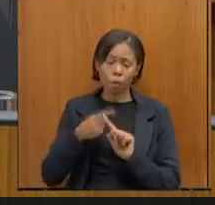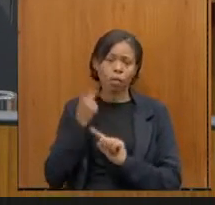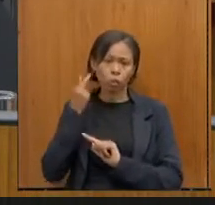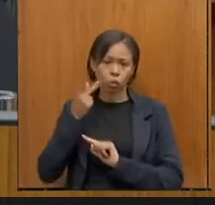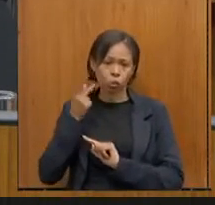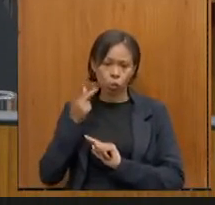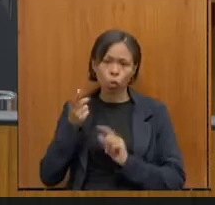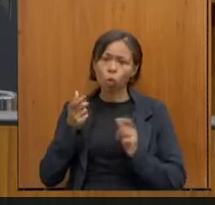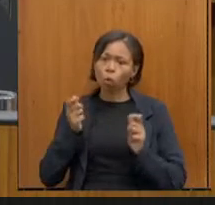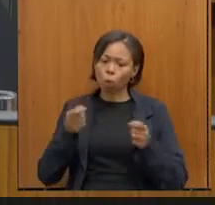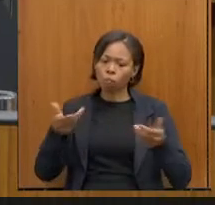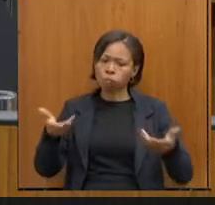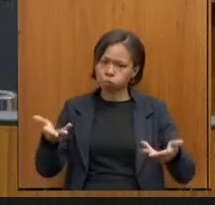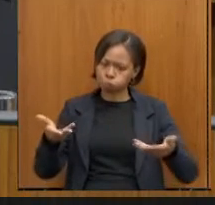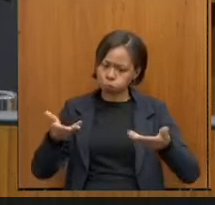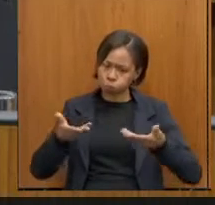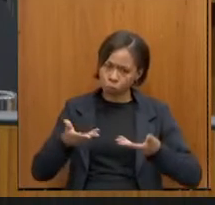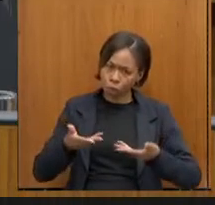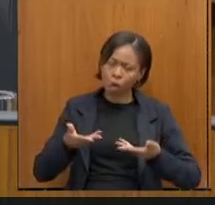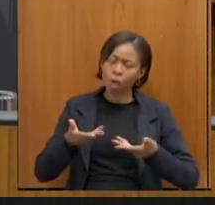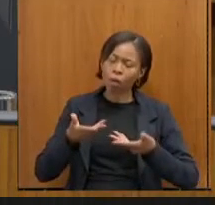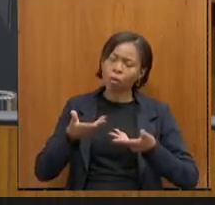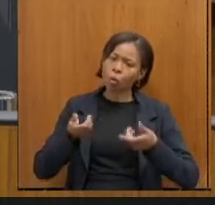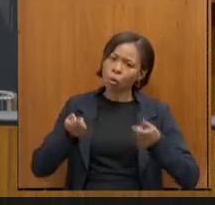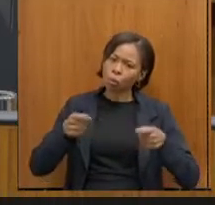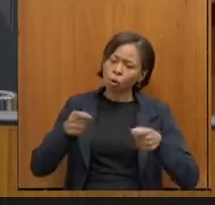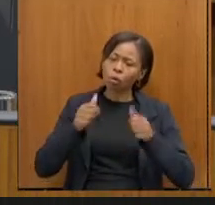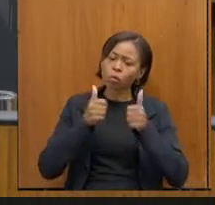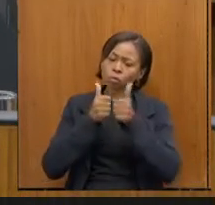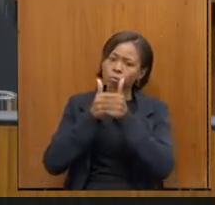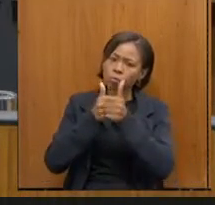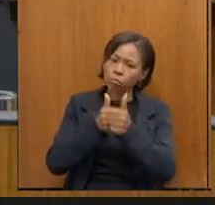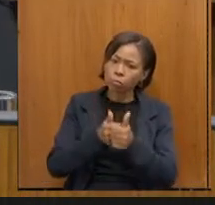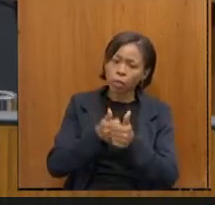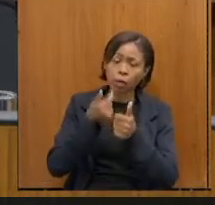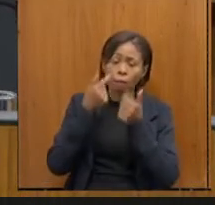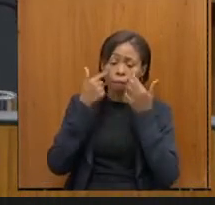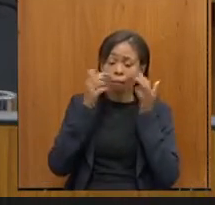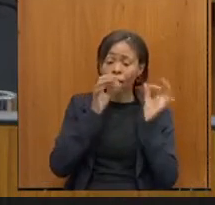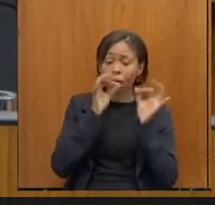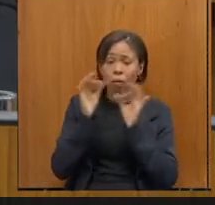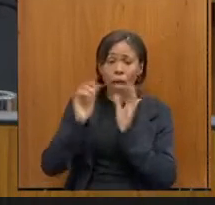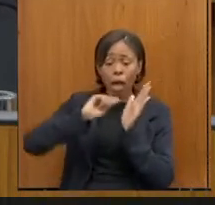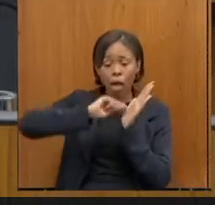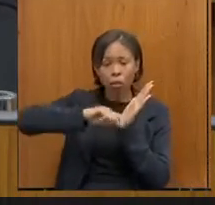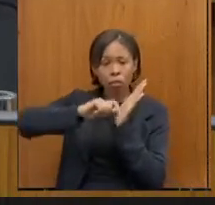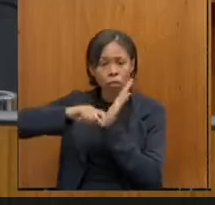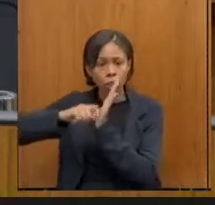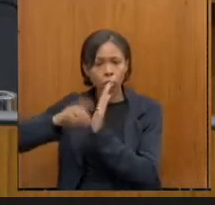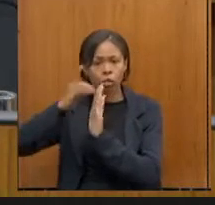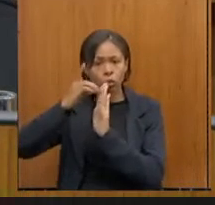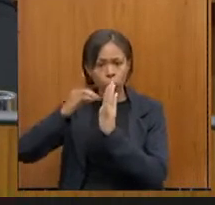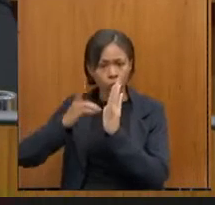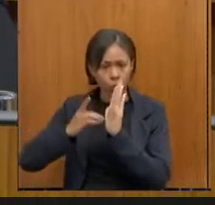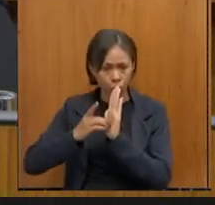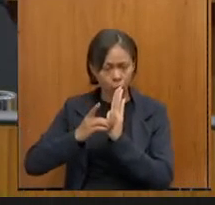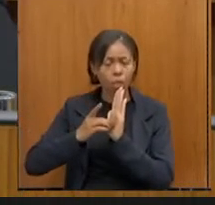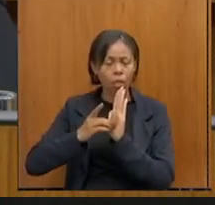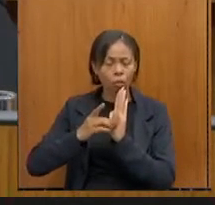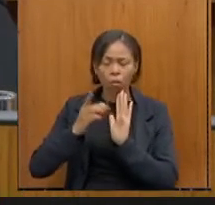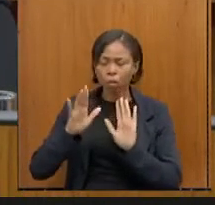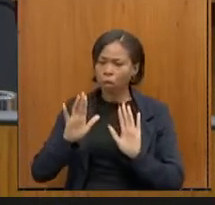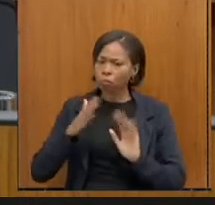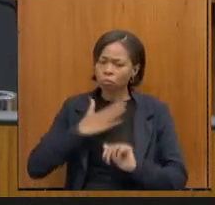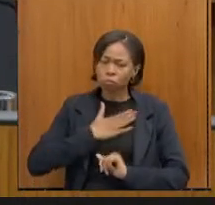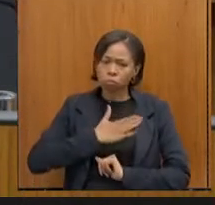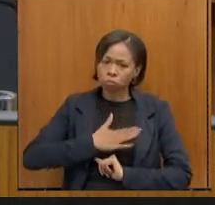convidados a promover nas suas regiões acompanhar a assinatura dos decretos de liberdade Econômica será um